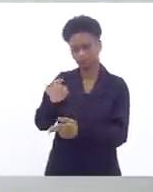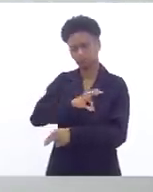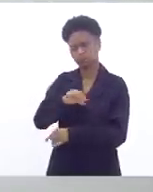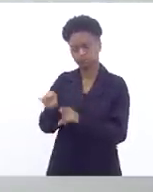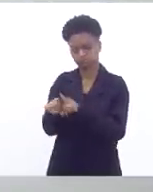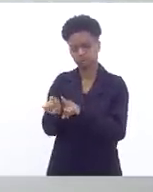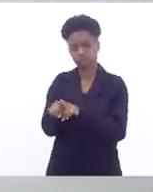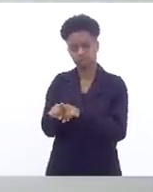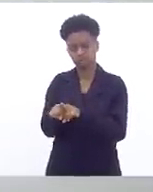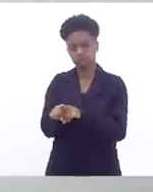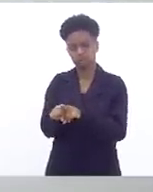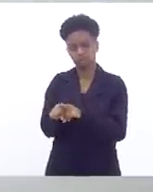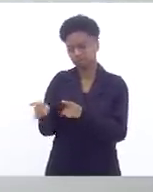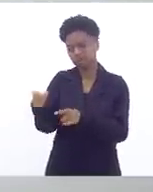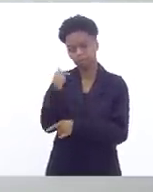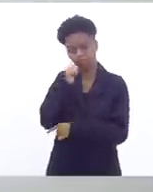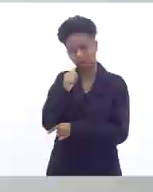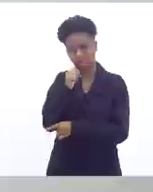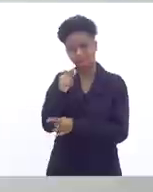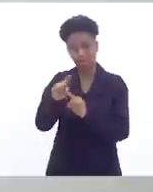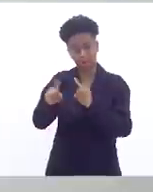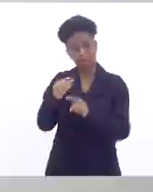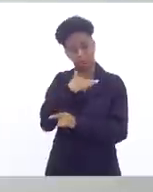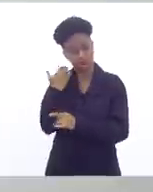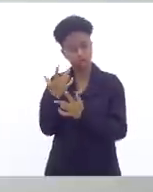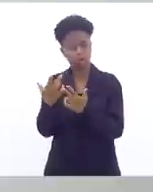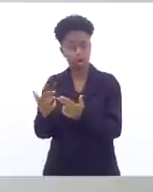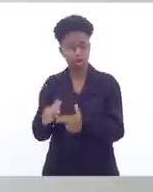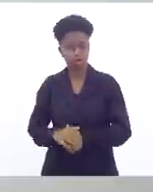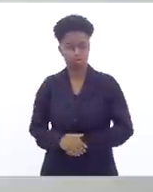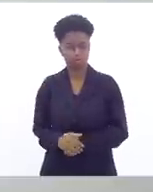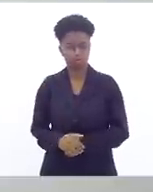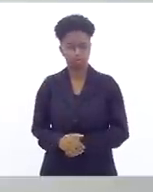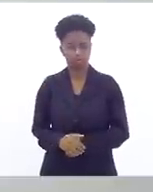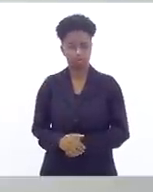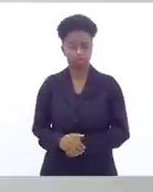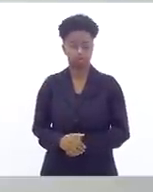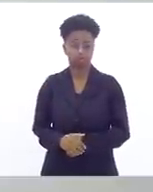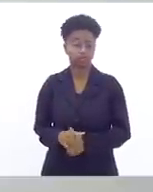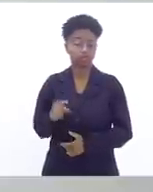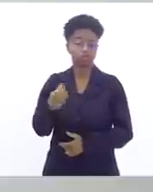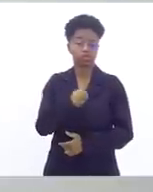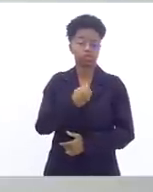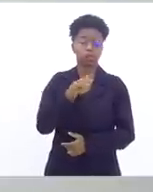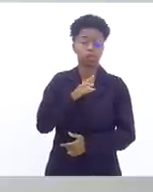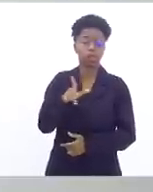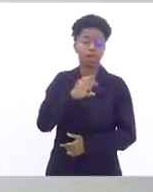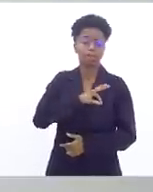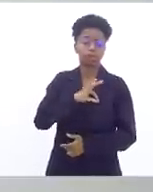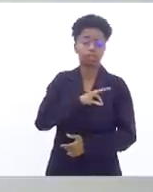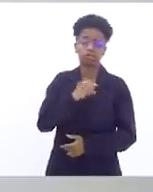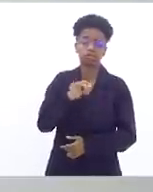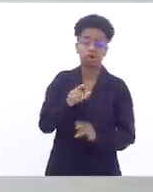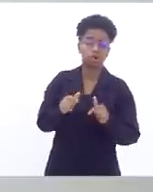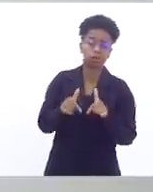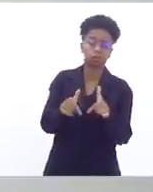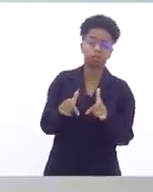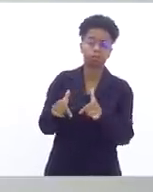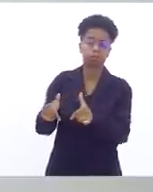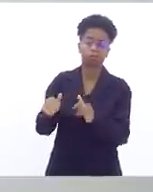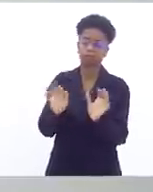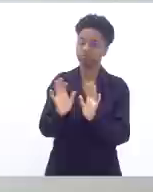eu não tenho esse negócio que a mulher não vai morrer da mesma forma e nós não somos policiais Apenas quando estamos na ativa